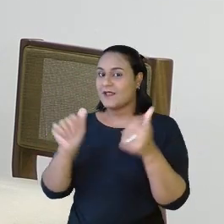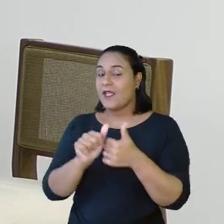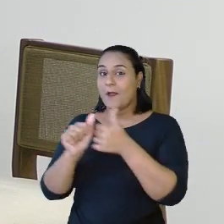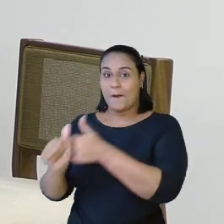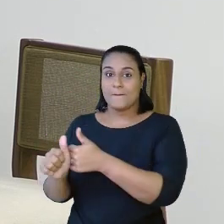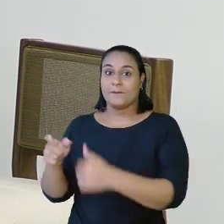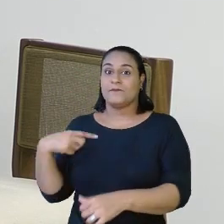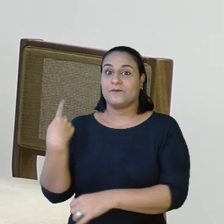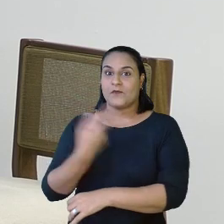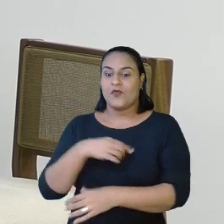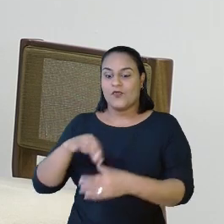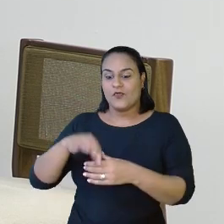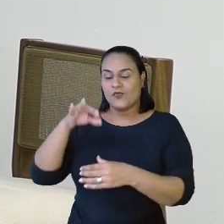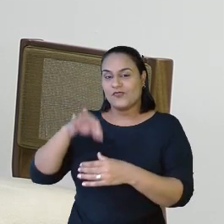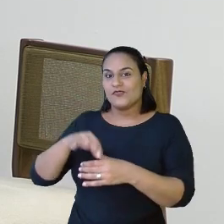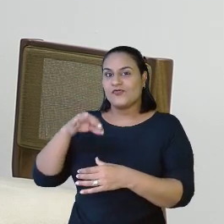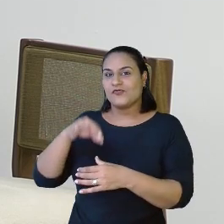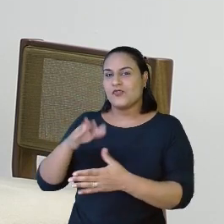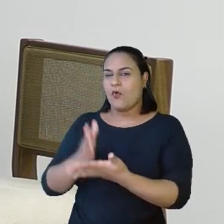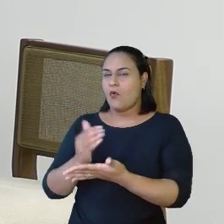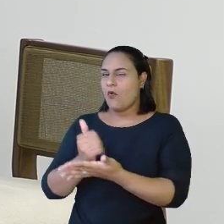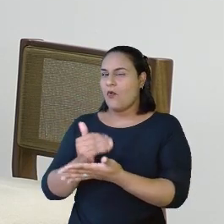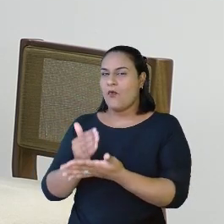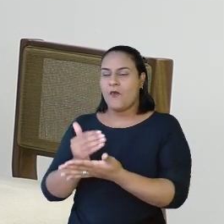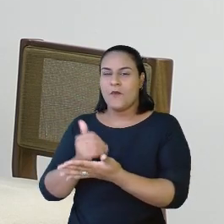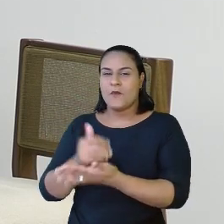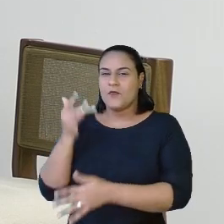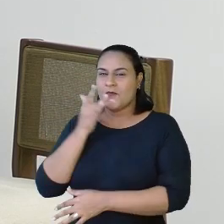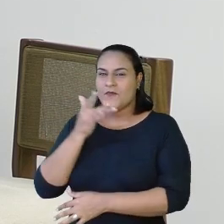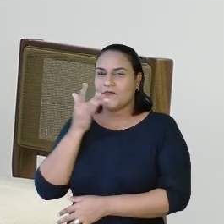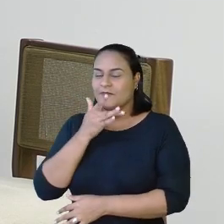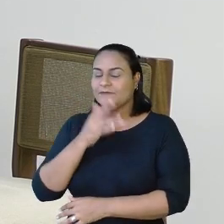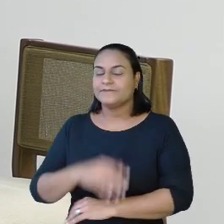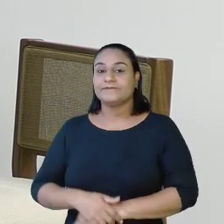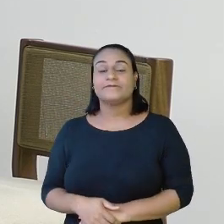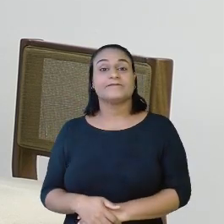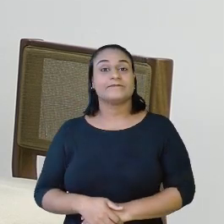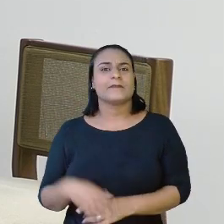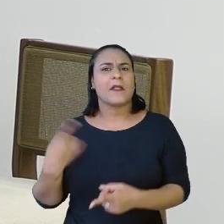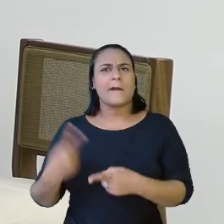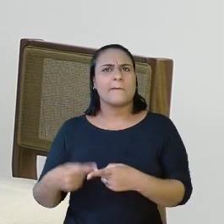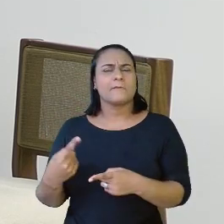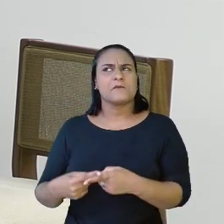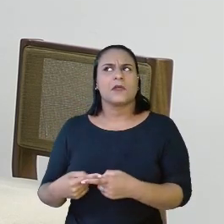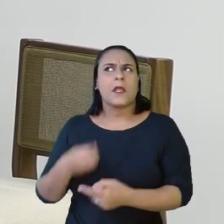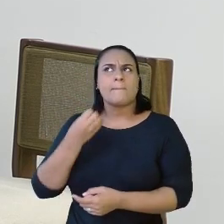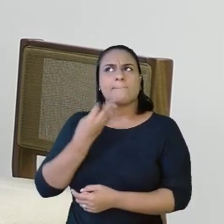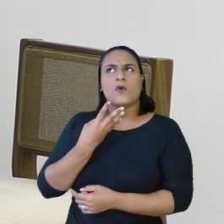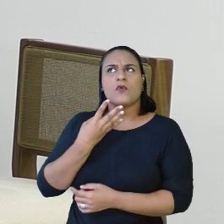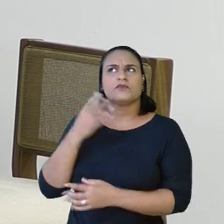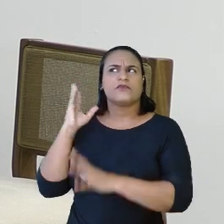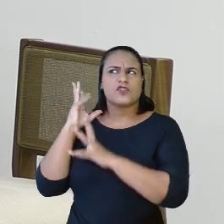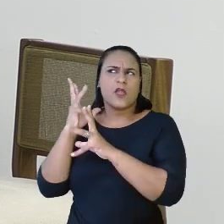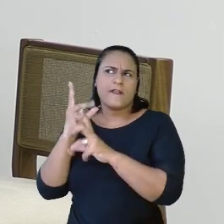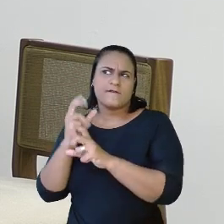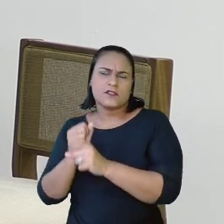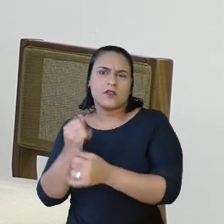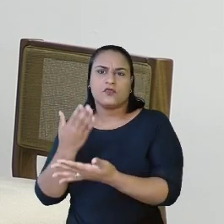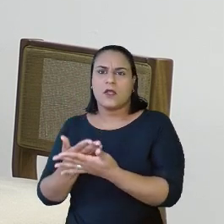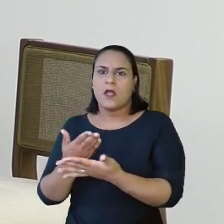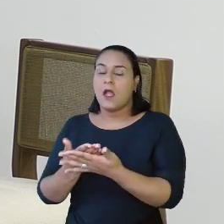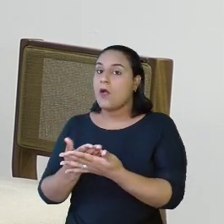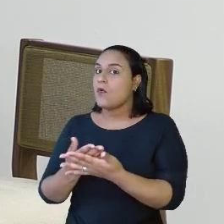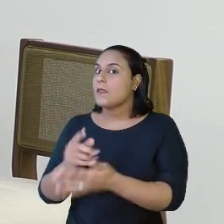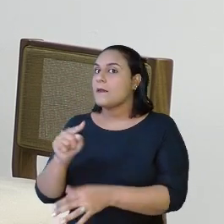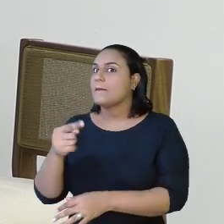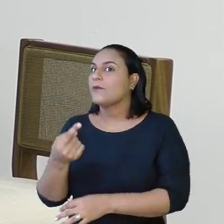acompanhar o nosso chazinho com esse bolo delicioso. Por que eu falei que é muito bom a gente rever as aulas depois? Porque